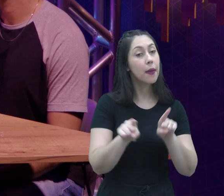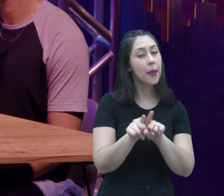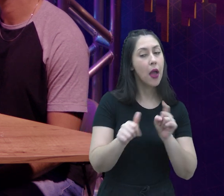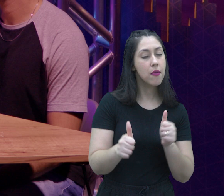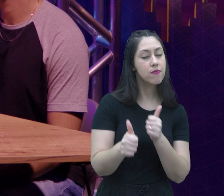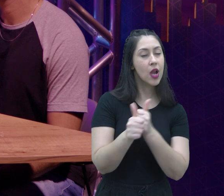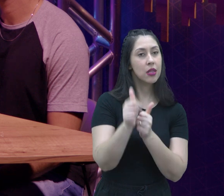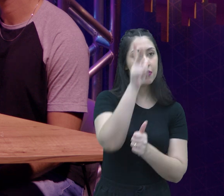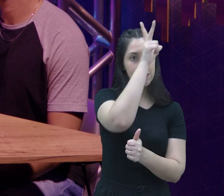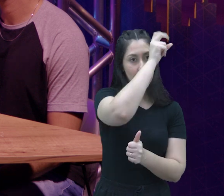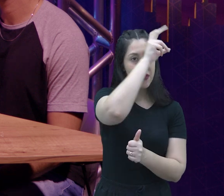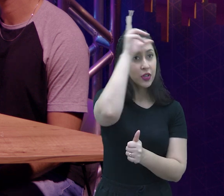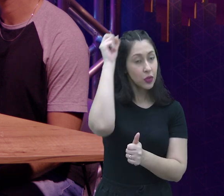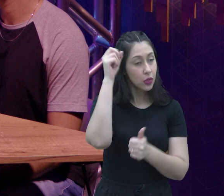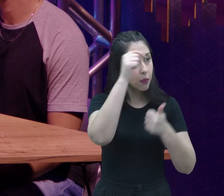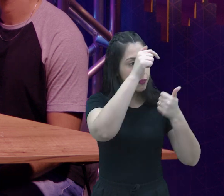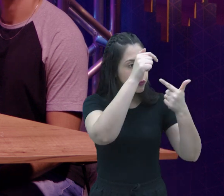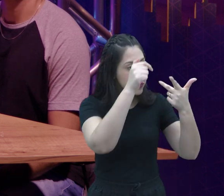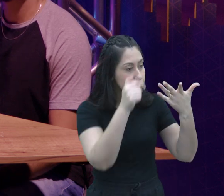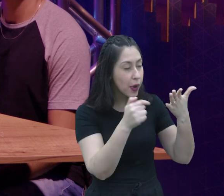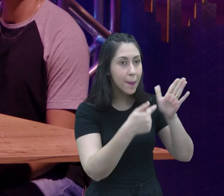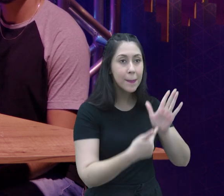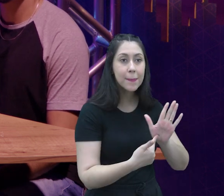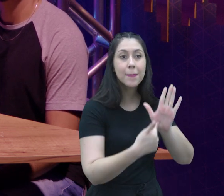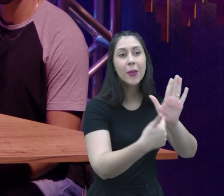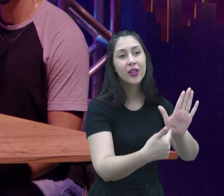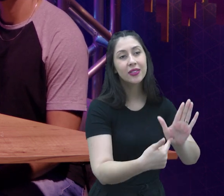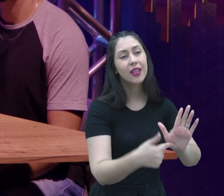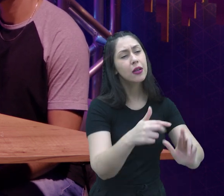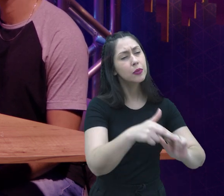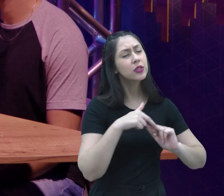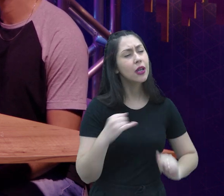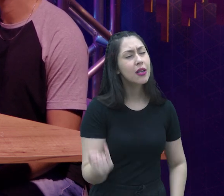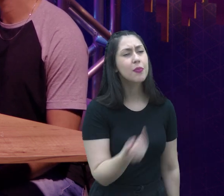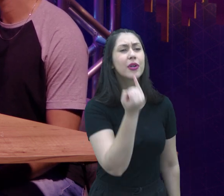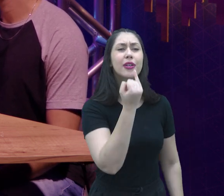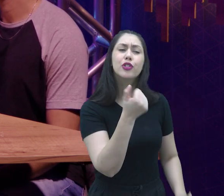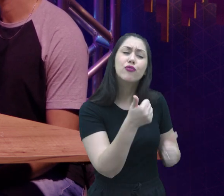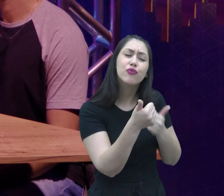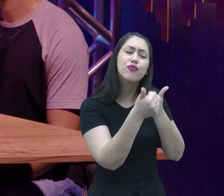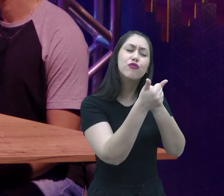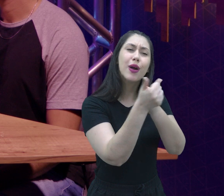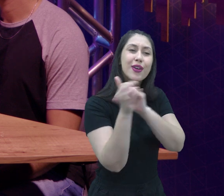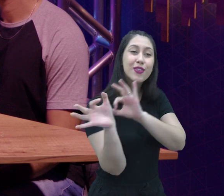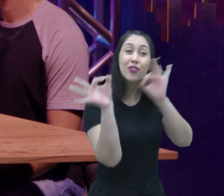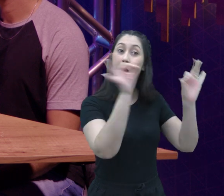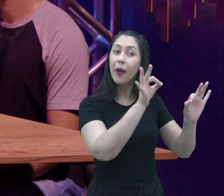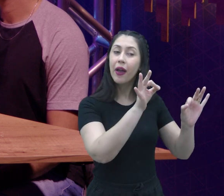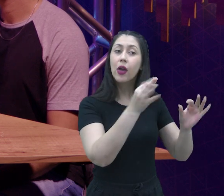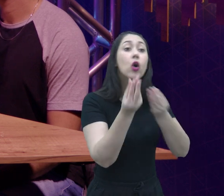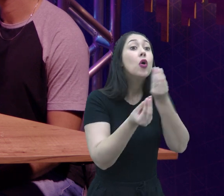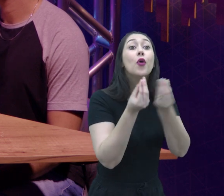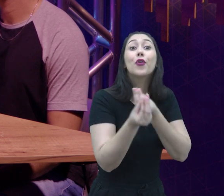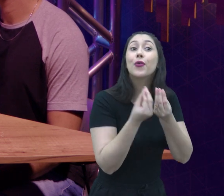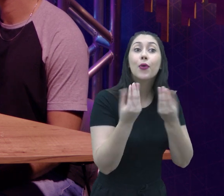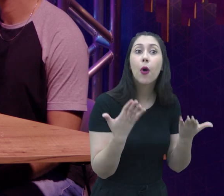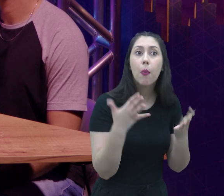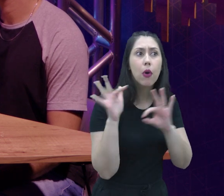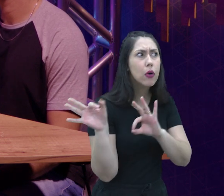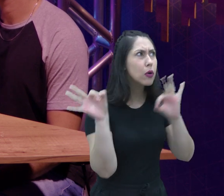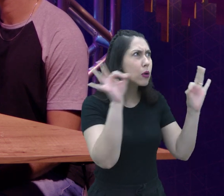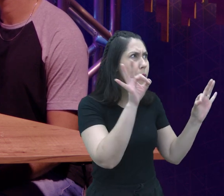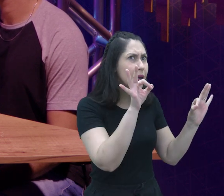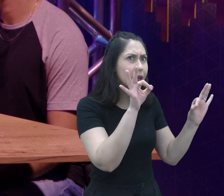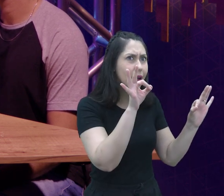da prefeitura, que vão, então, apontando os caminhos da cidade. Então, é importante que a gente acompanhe de perto. E para você acompanhar, então, tudo que